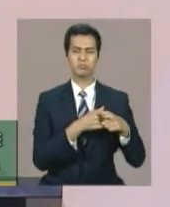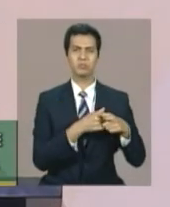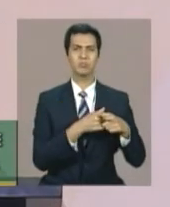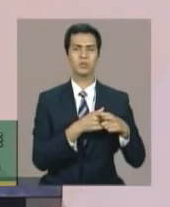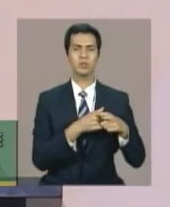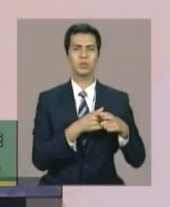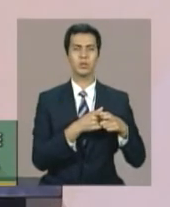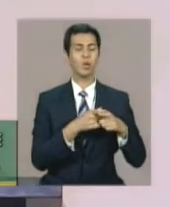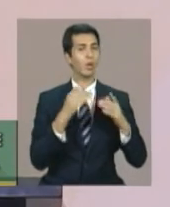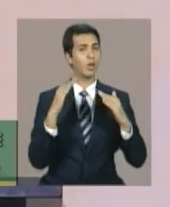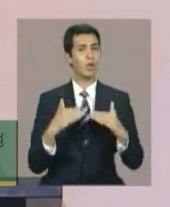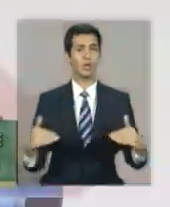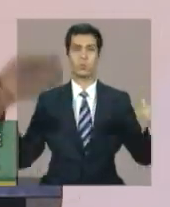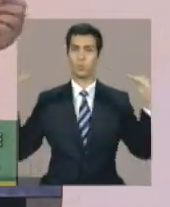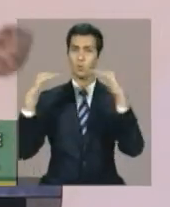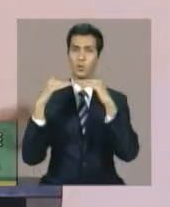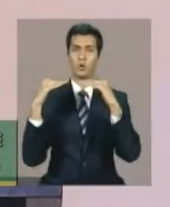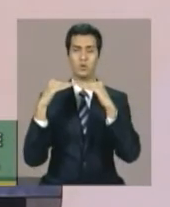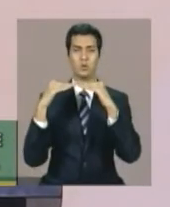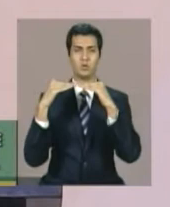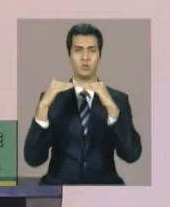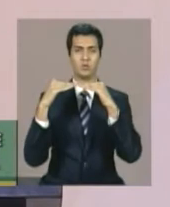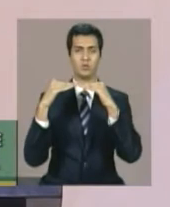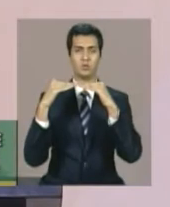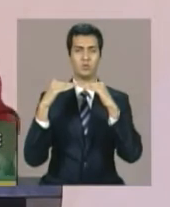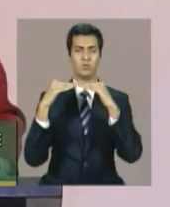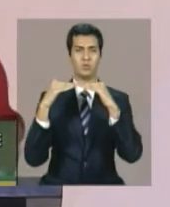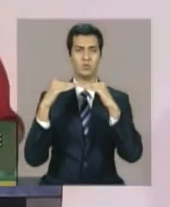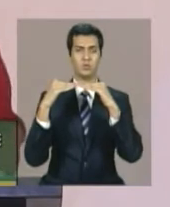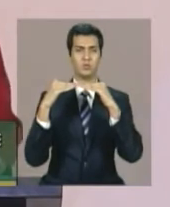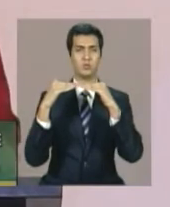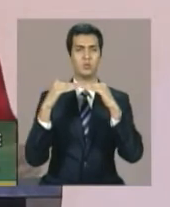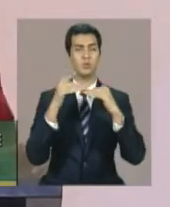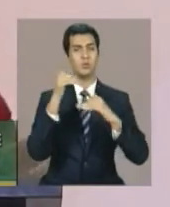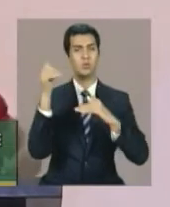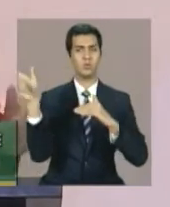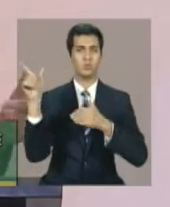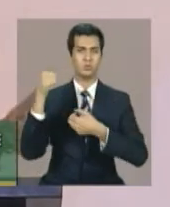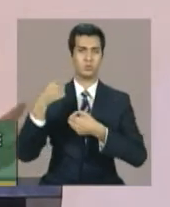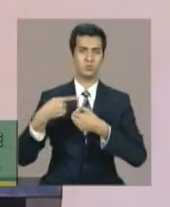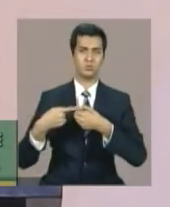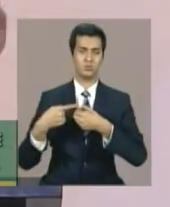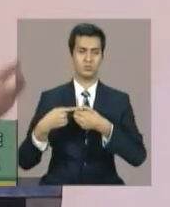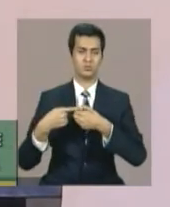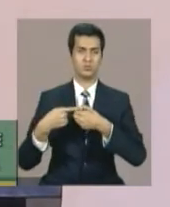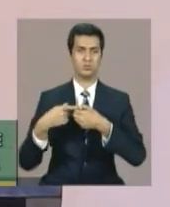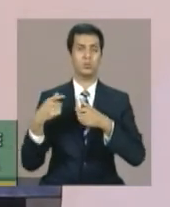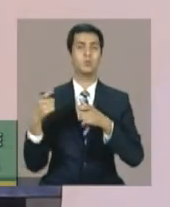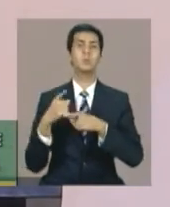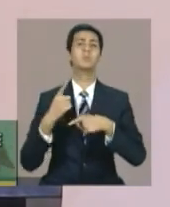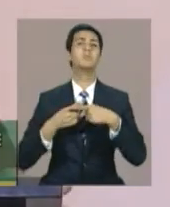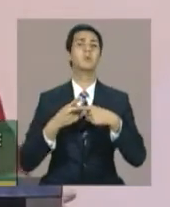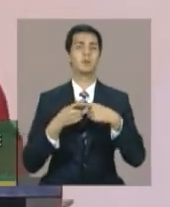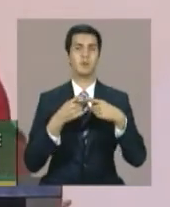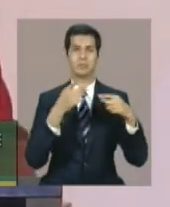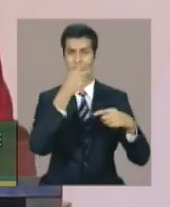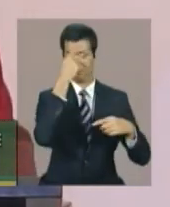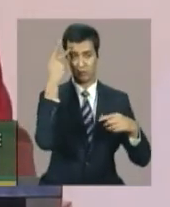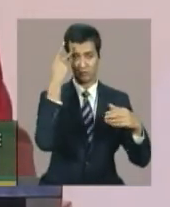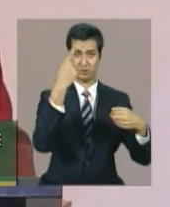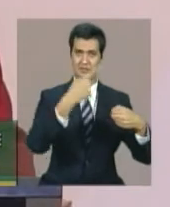naquele mesmo morador do interior do Brasil que muitas vezes viu chegar por último